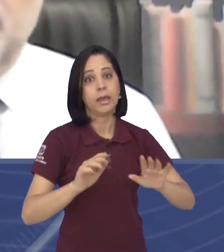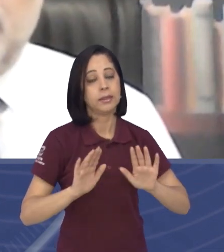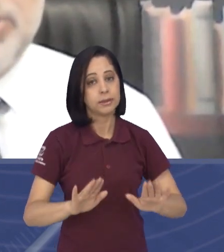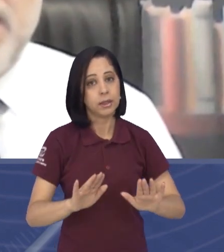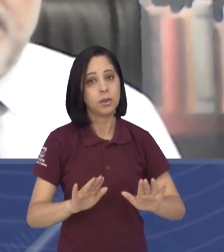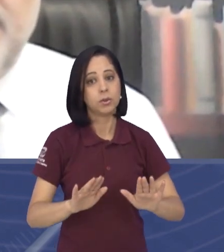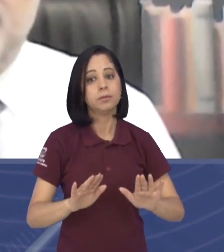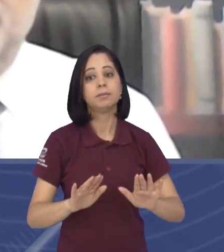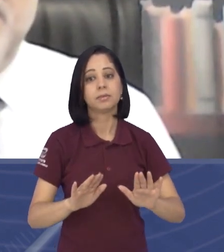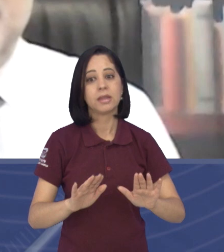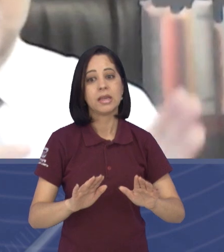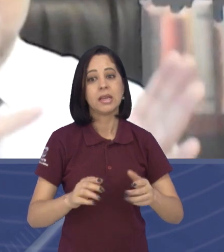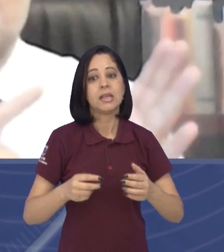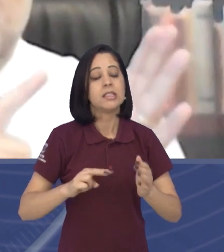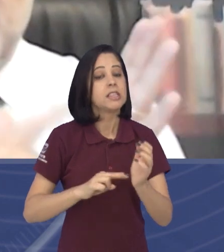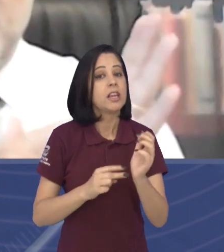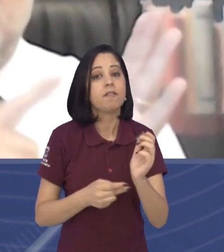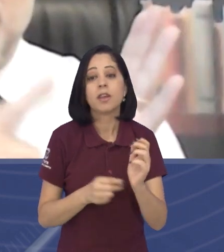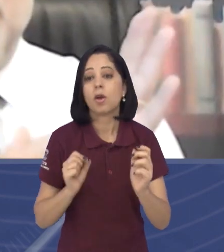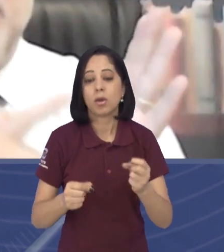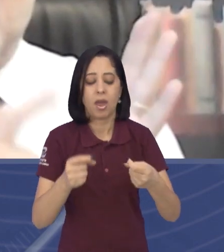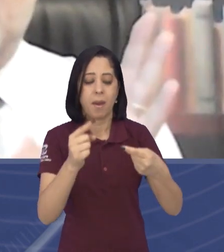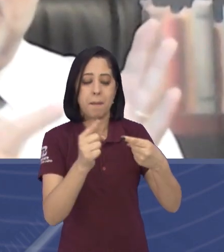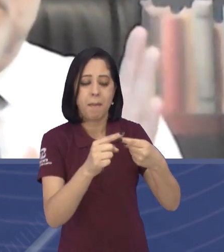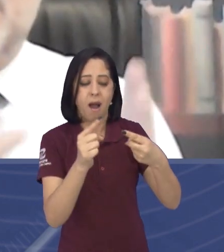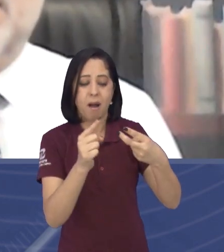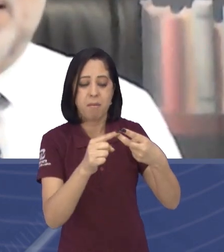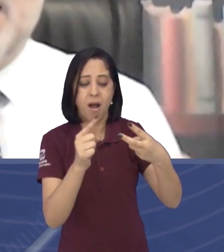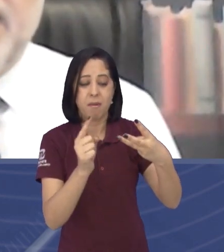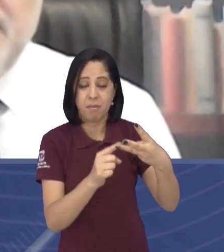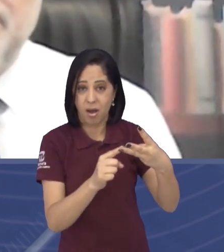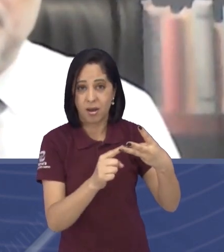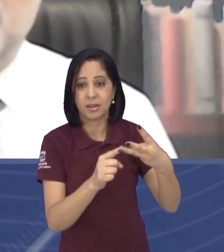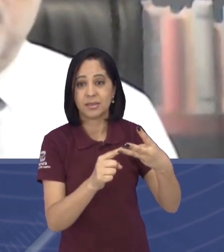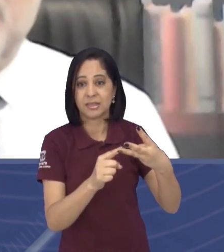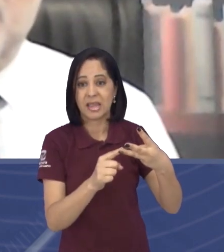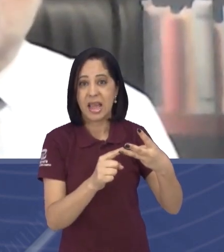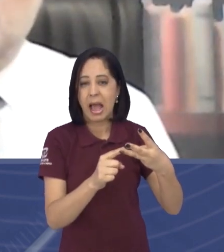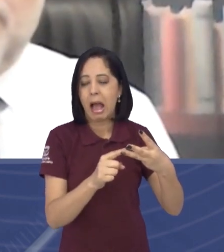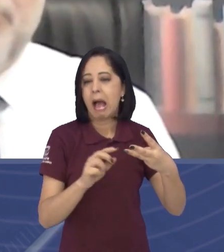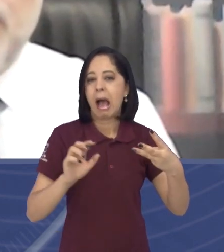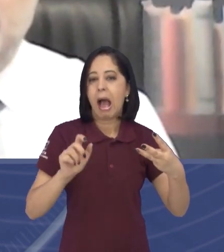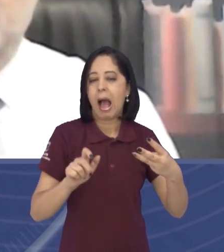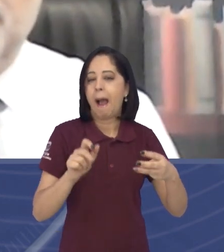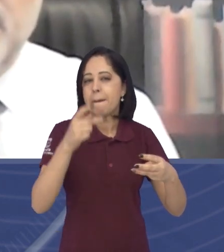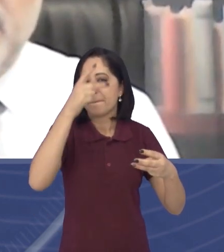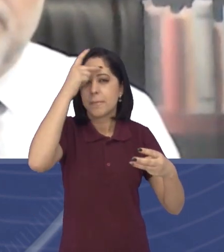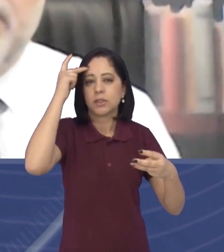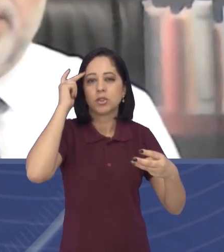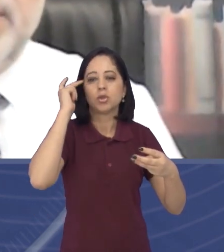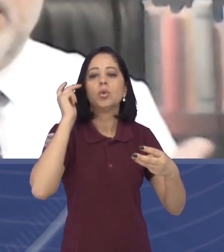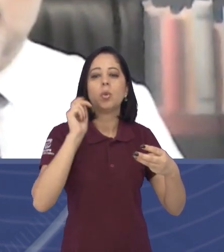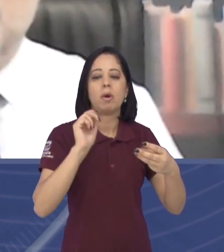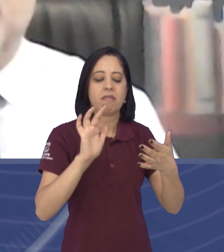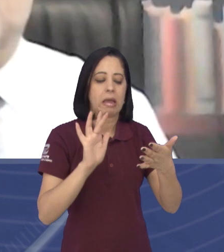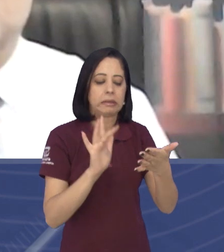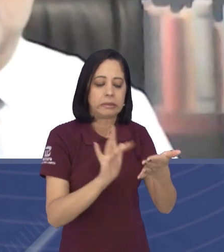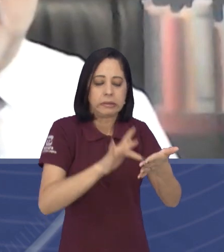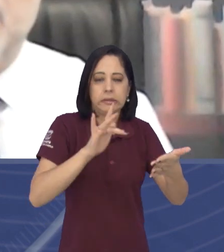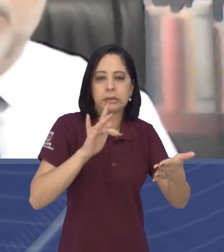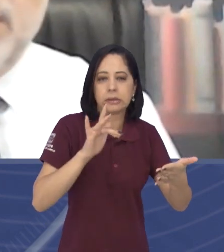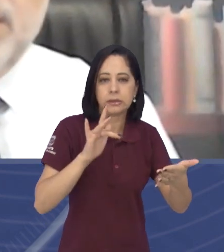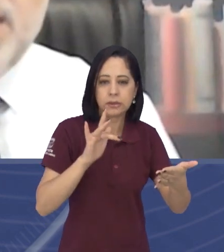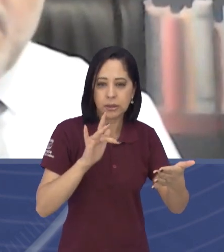isso significa pescaria, significa que em algum momento alguém vai clicar lá de uma forma inadvertida, com